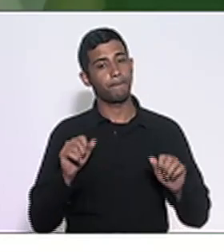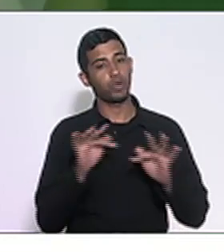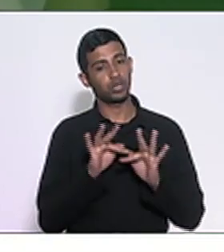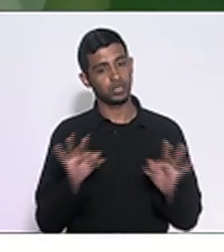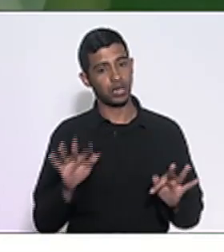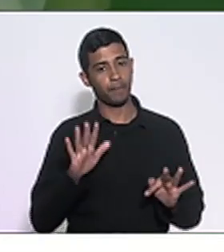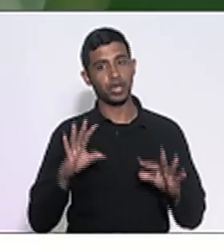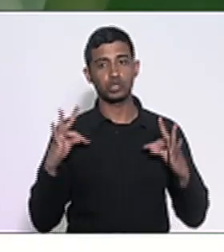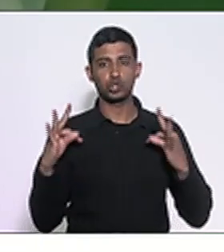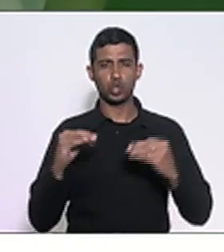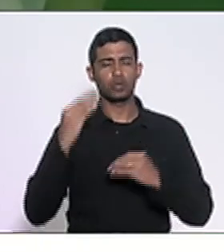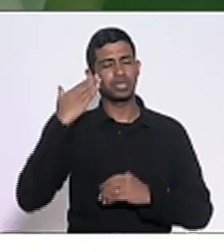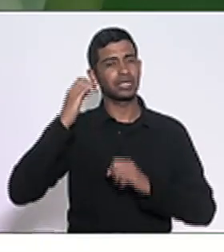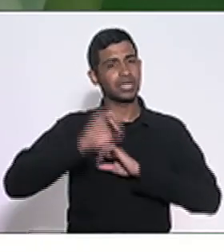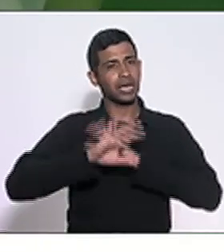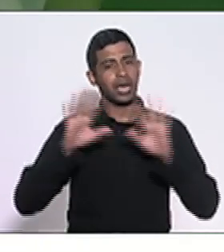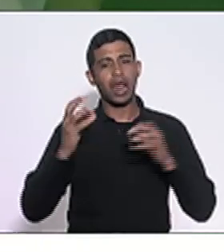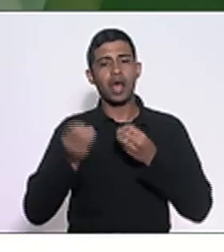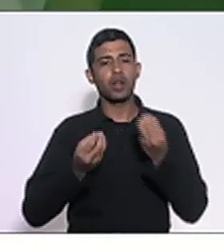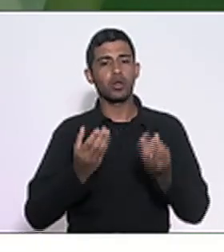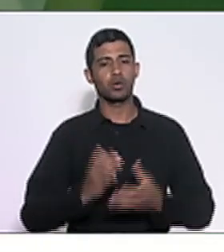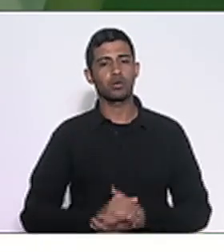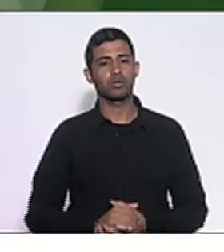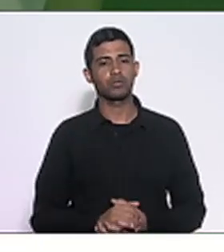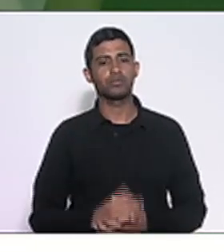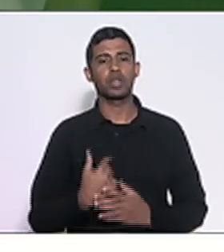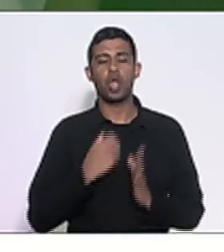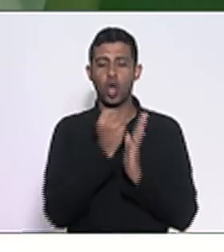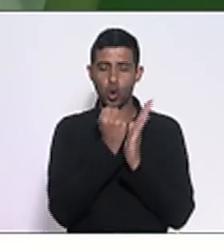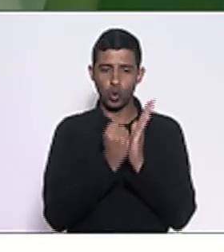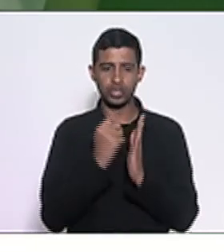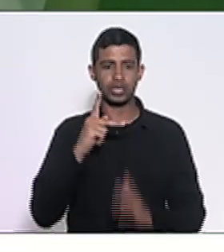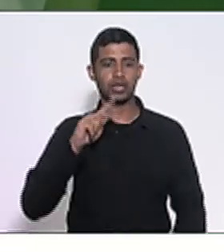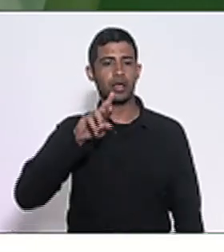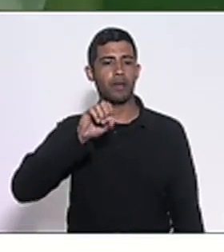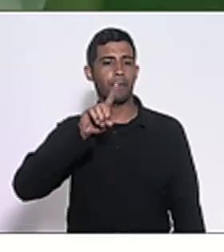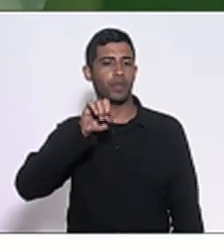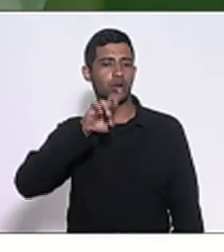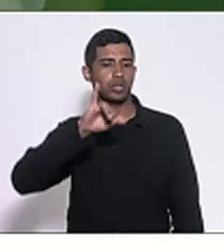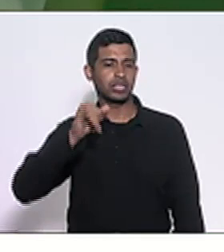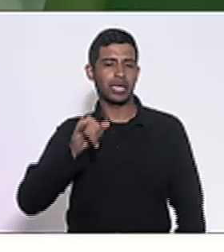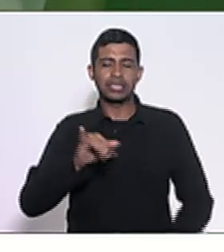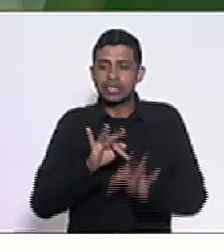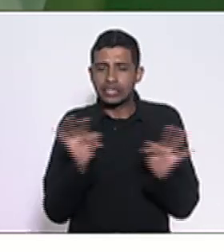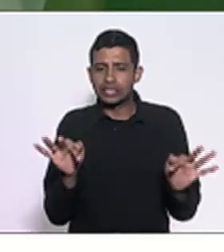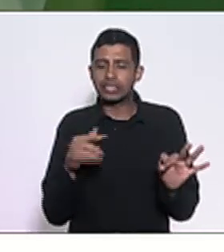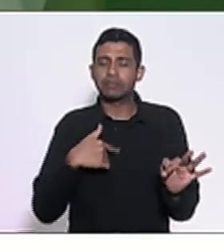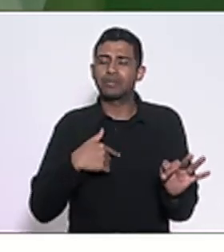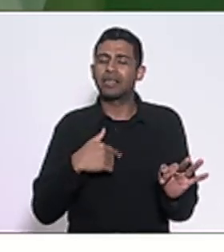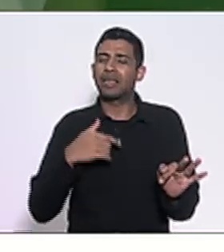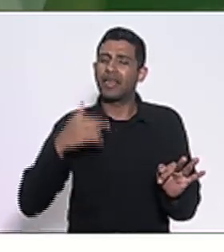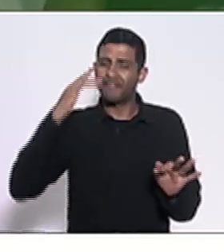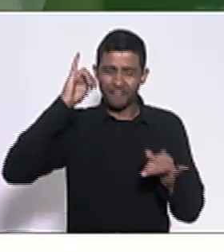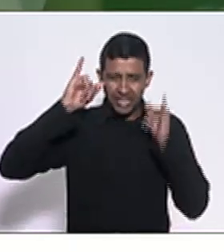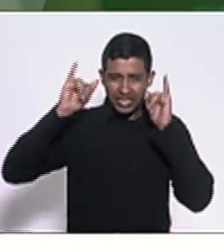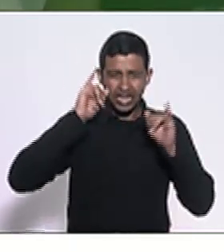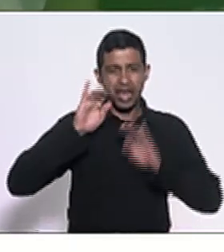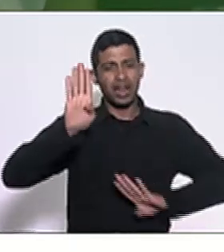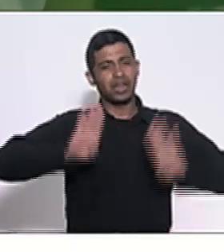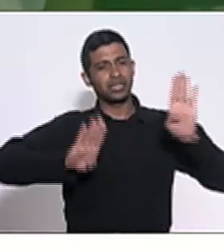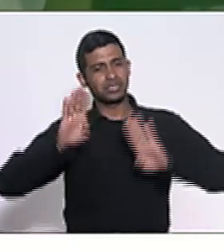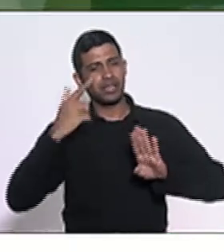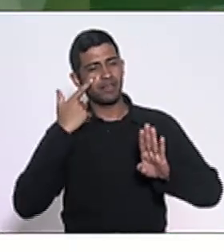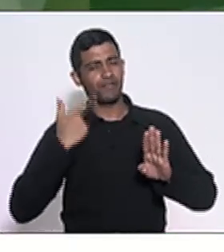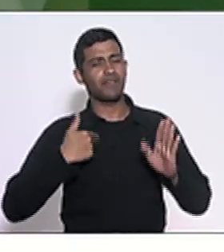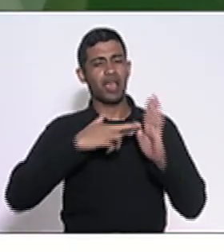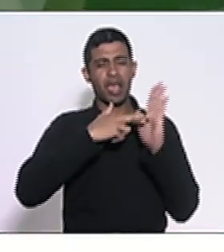todos possam entender. Contratar o Proderj é muito mais simples que você fazer uma licitação, etc., do 666, cumprir todas essas